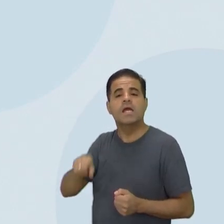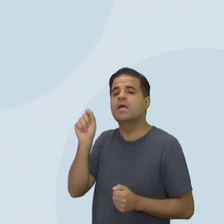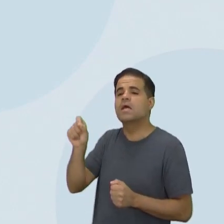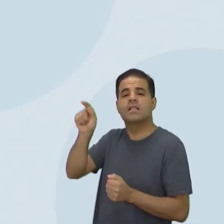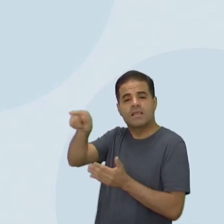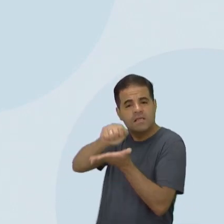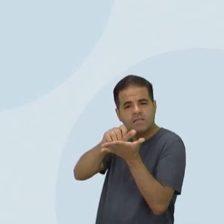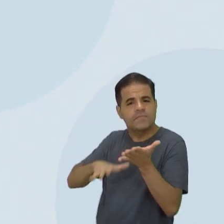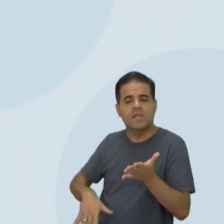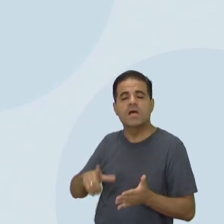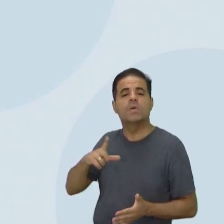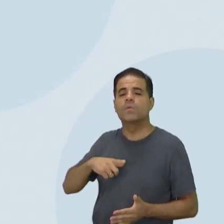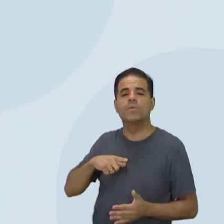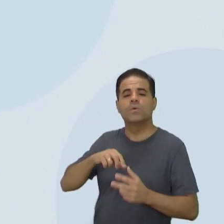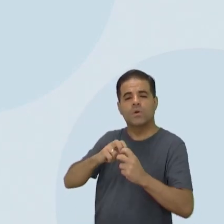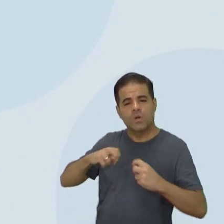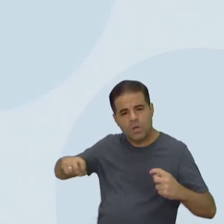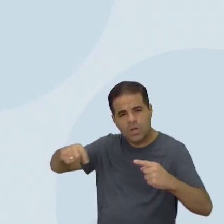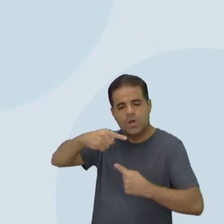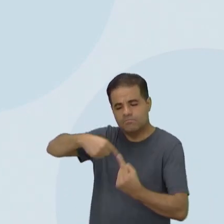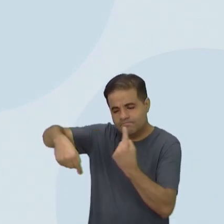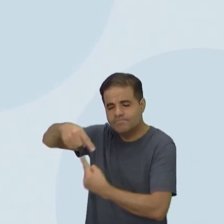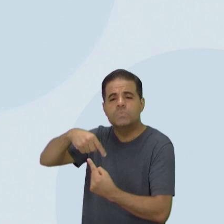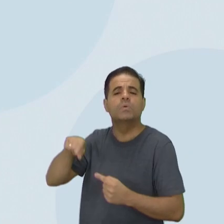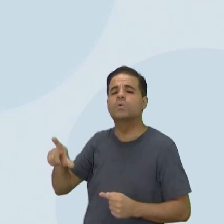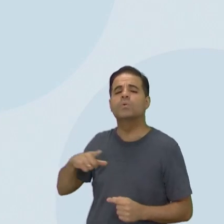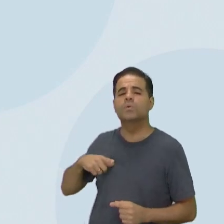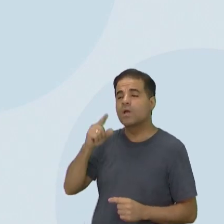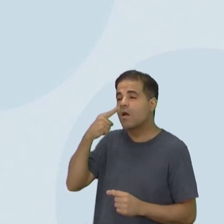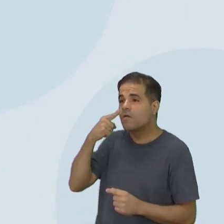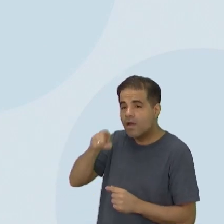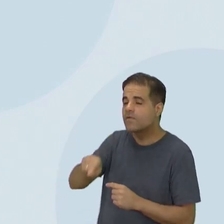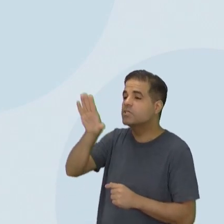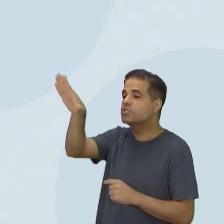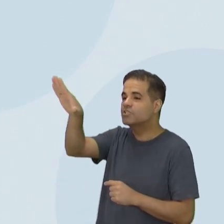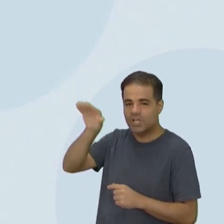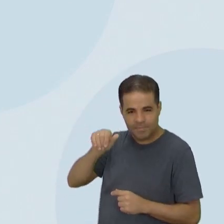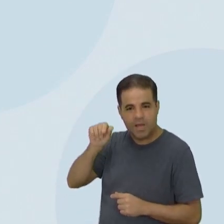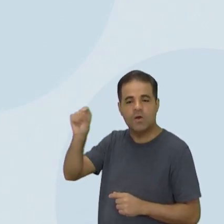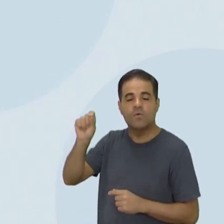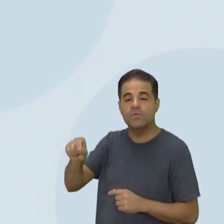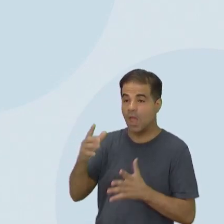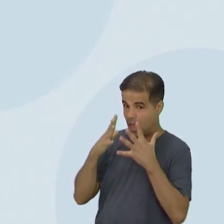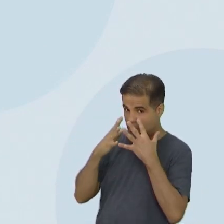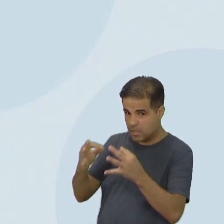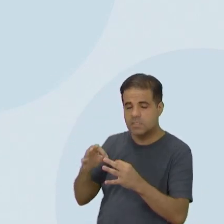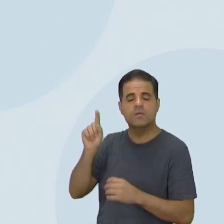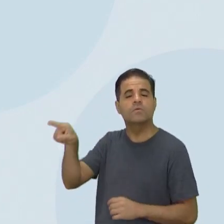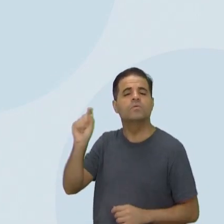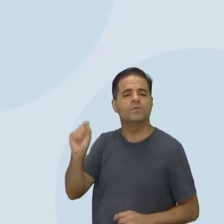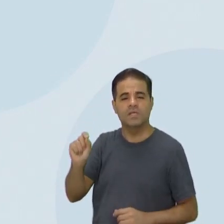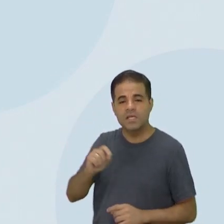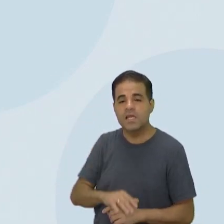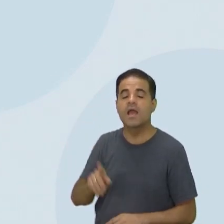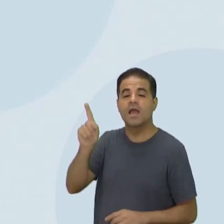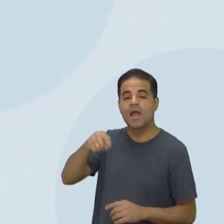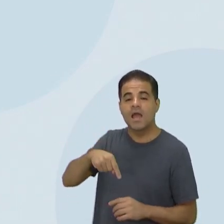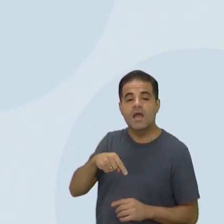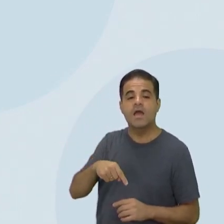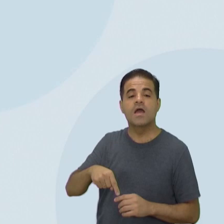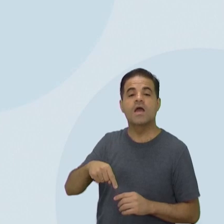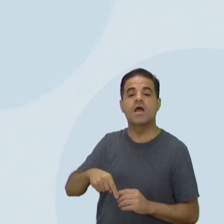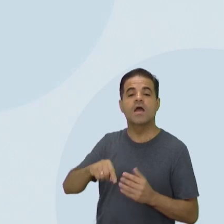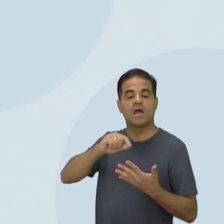nessa atividade, a estação de rotações, né? A gente vai chamar um pouco de atenção